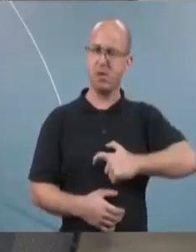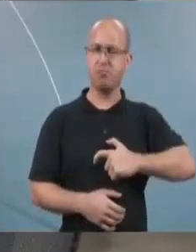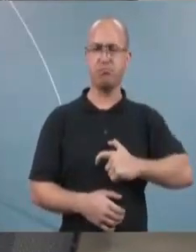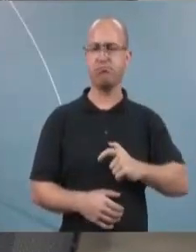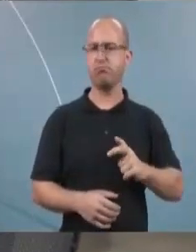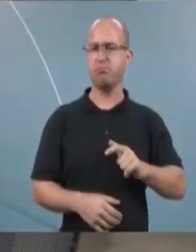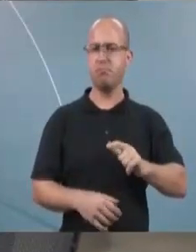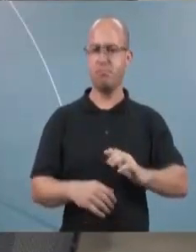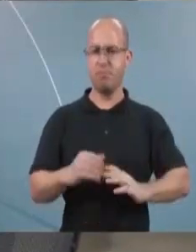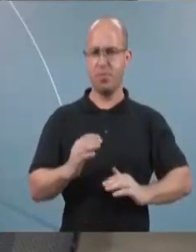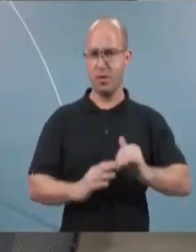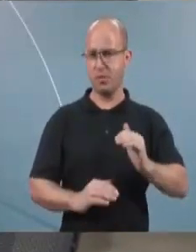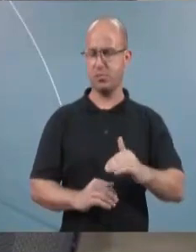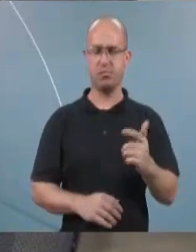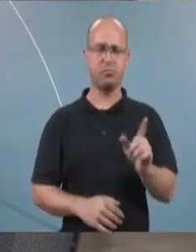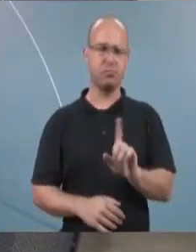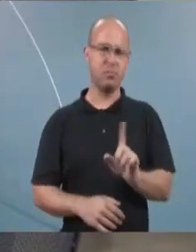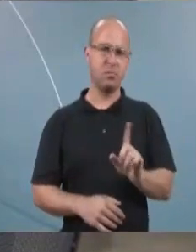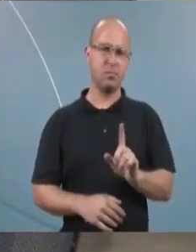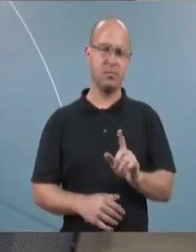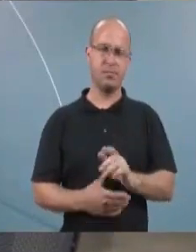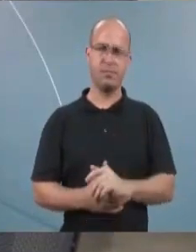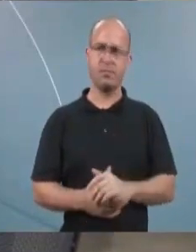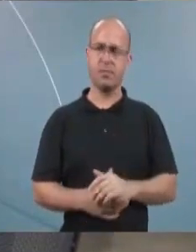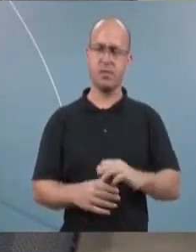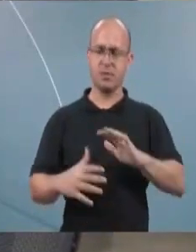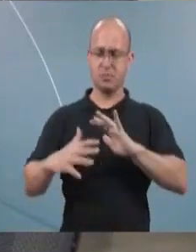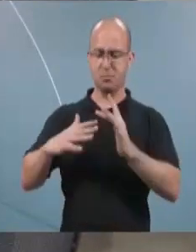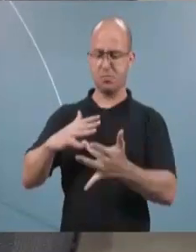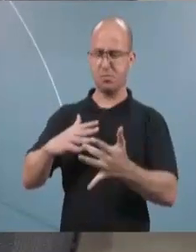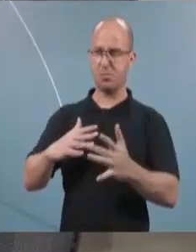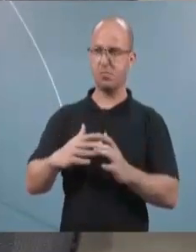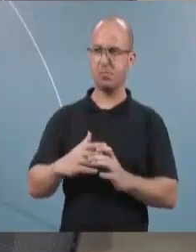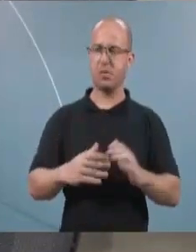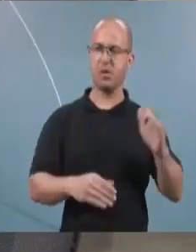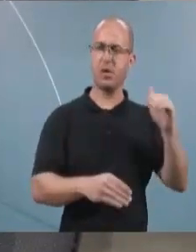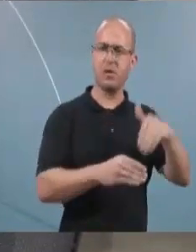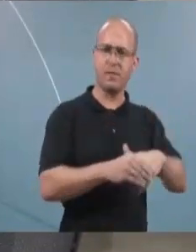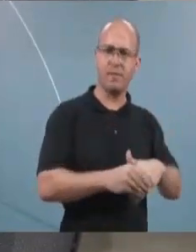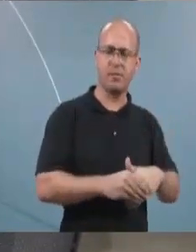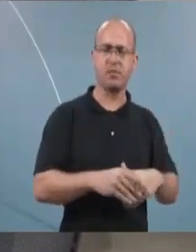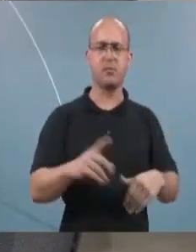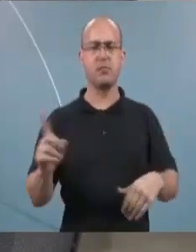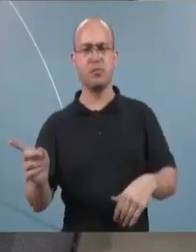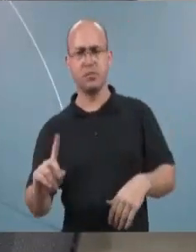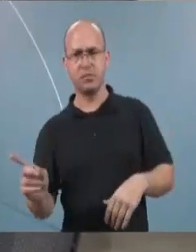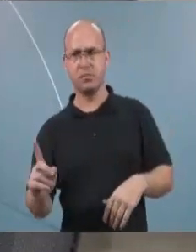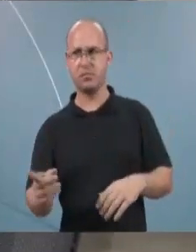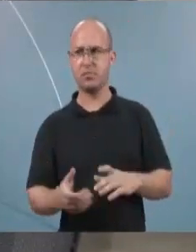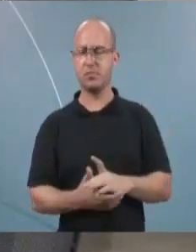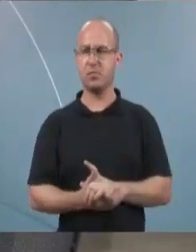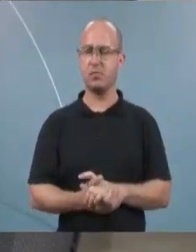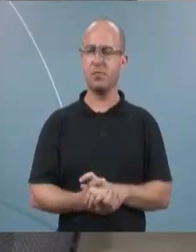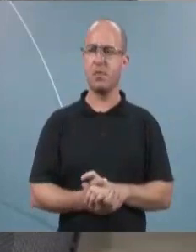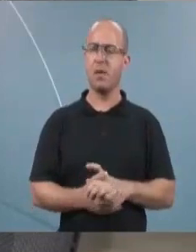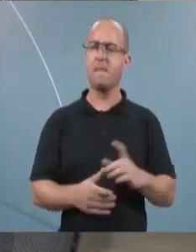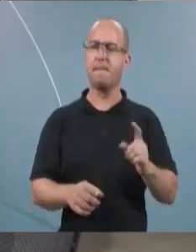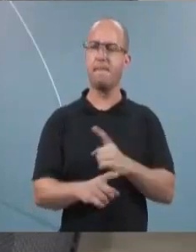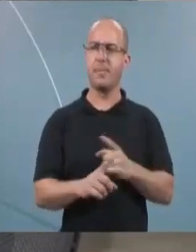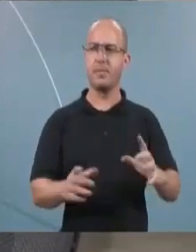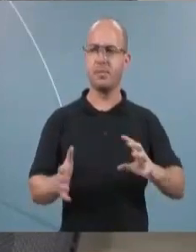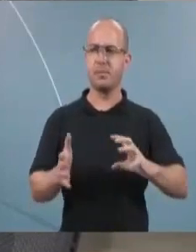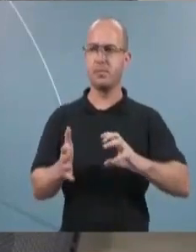política de tá colocando em rede social minha quem votou e quem não votou mas aqui